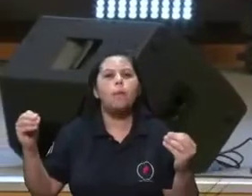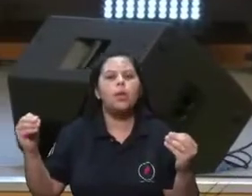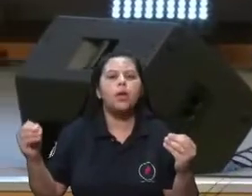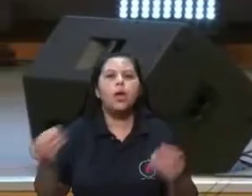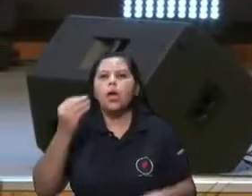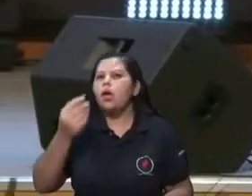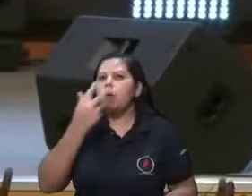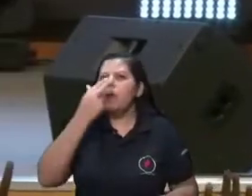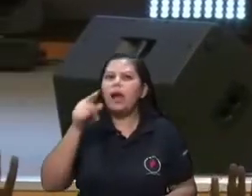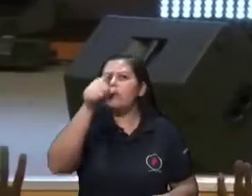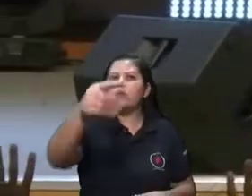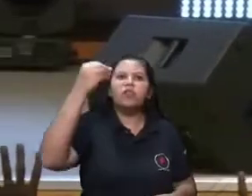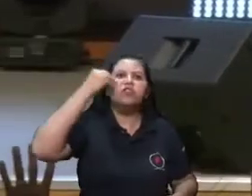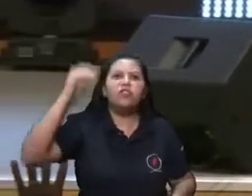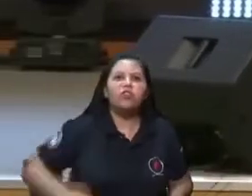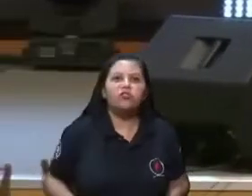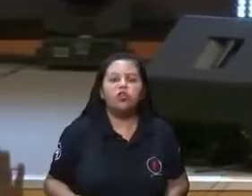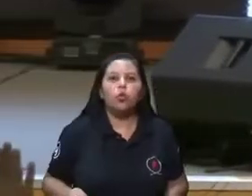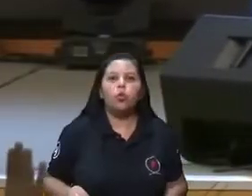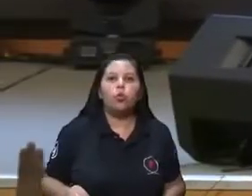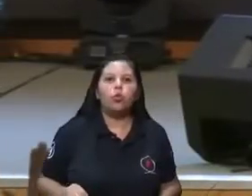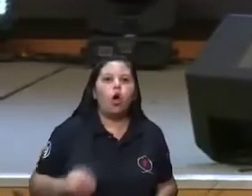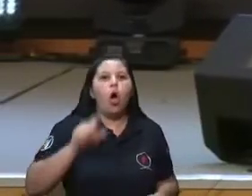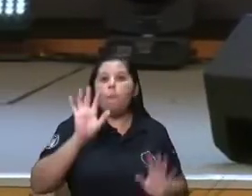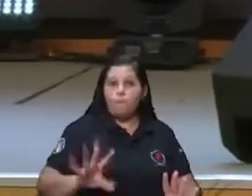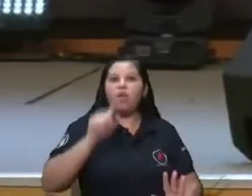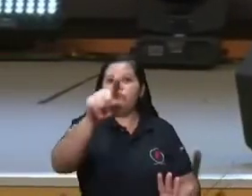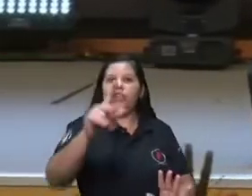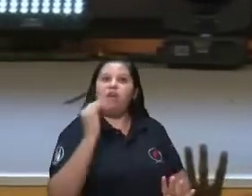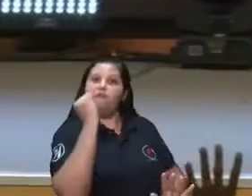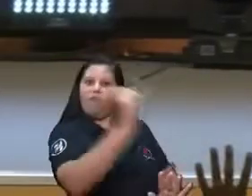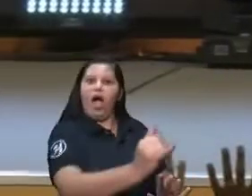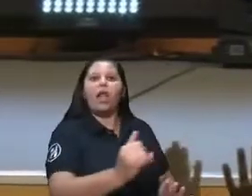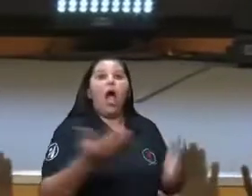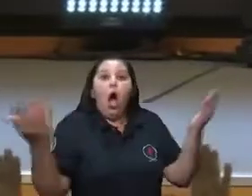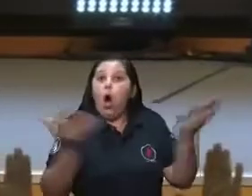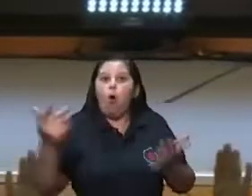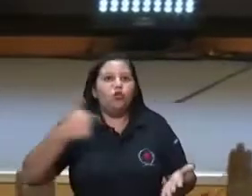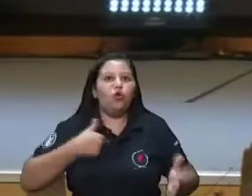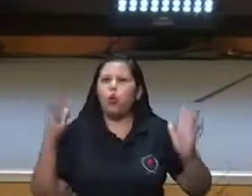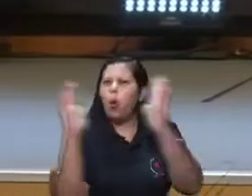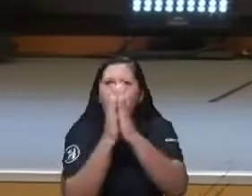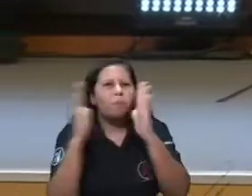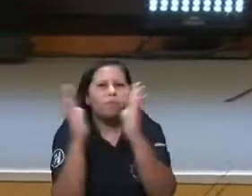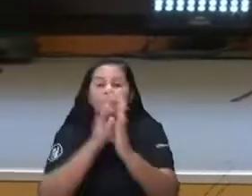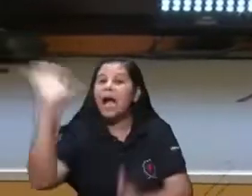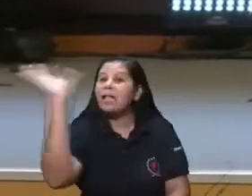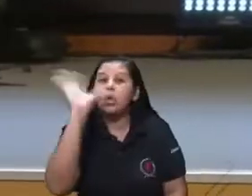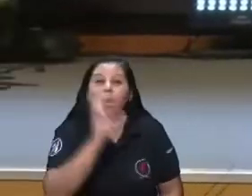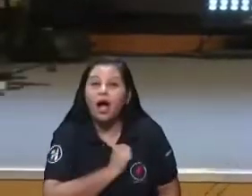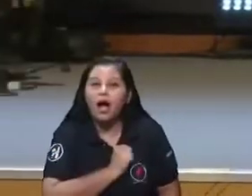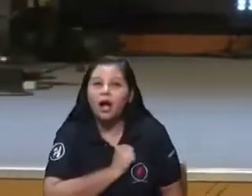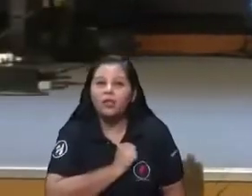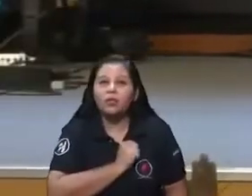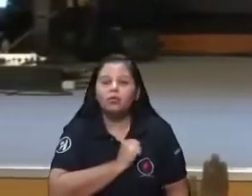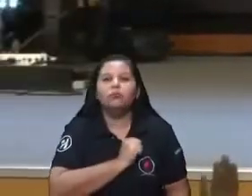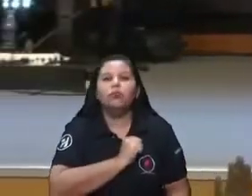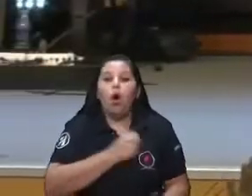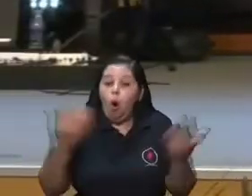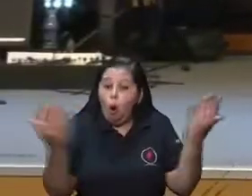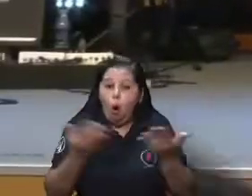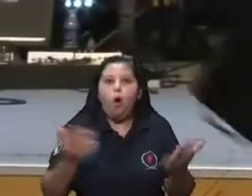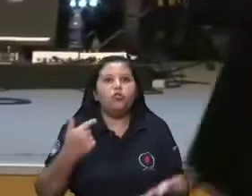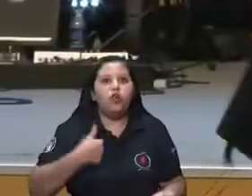eu estou no meio da fumaça essa noite. Eu estou no meio da fumaça essa noite. Eu estou no meio